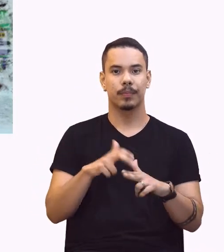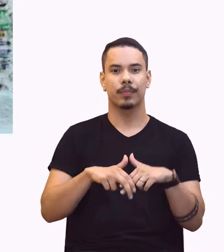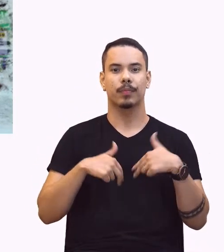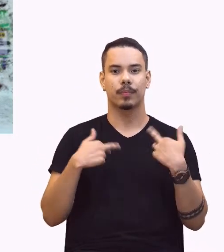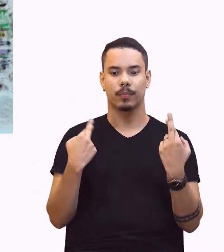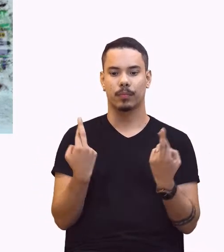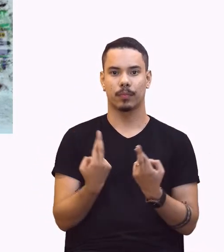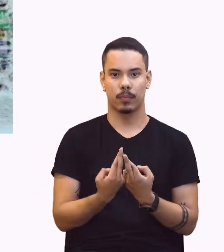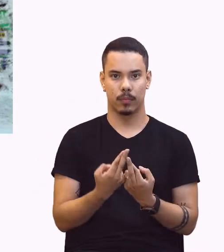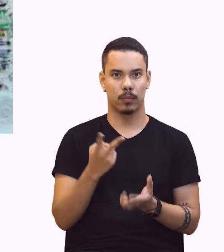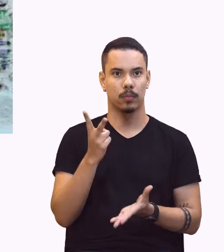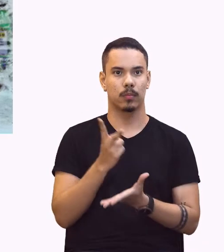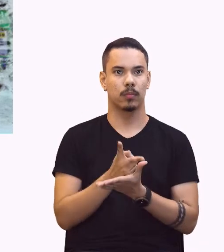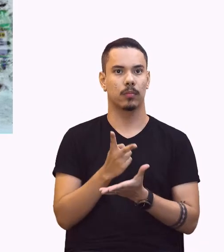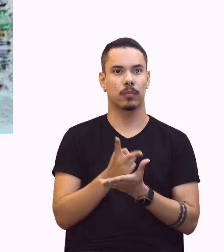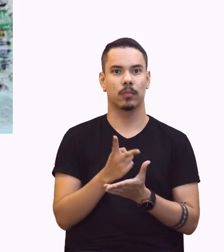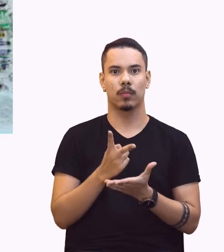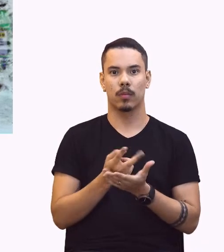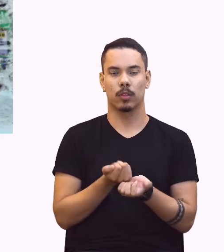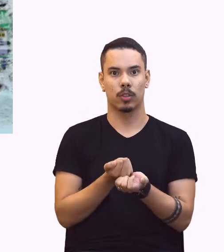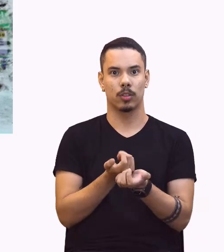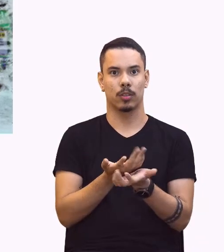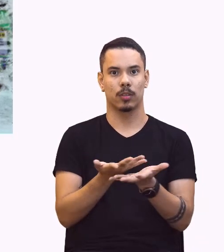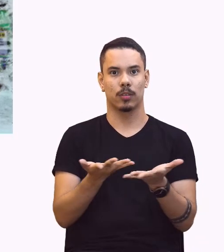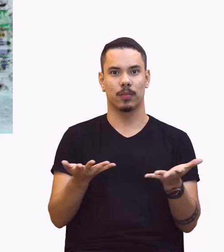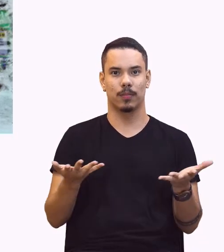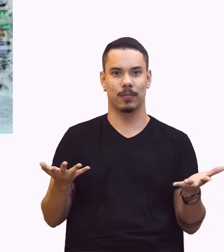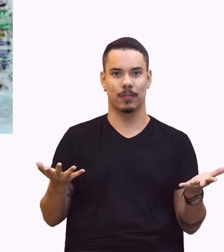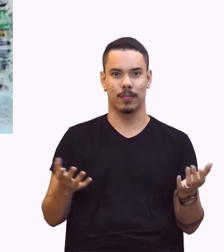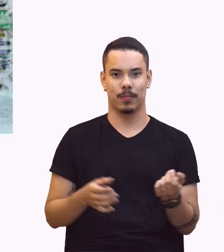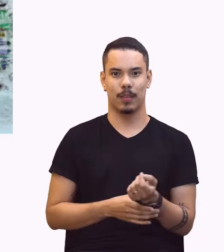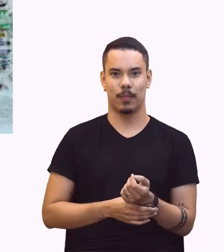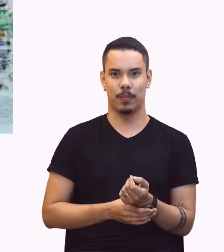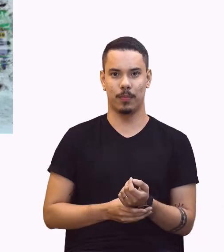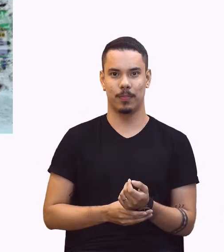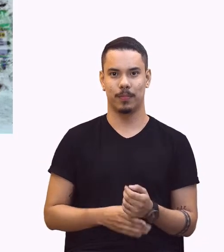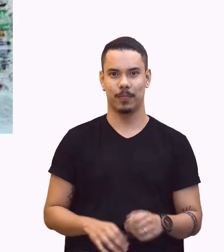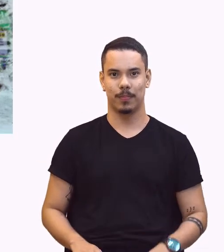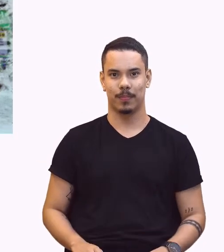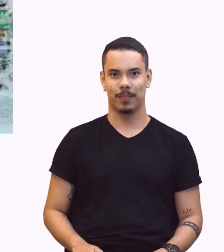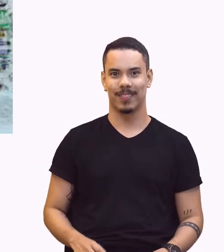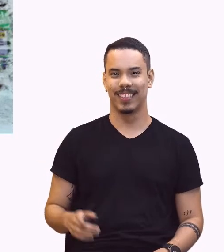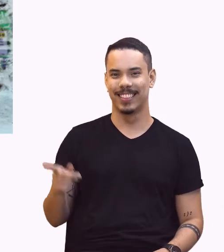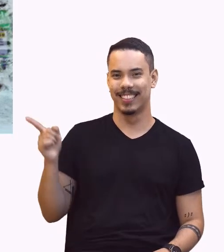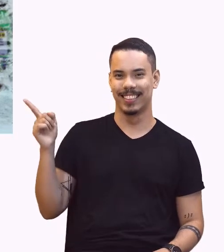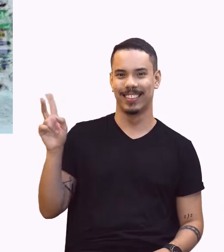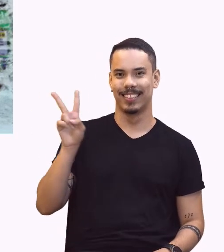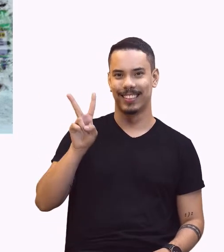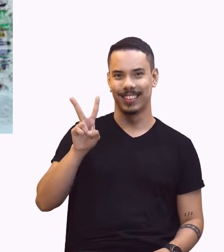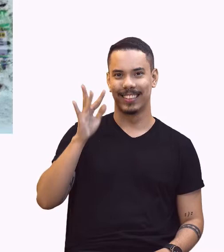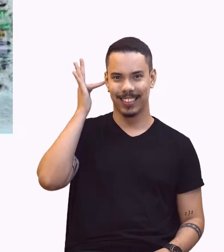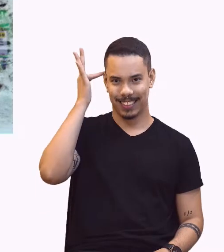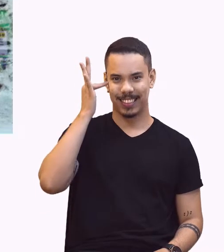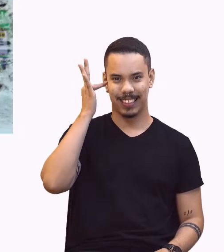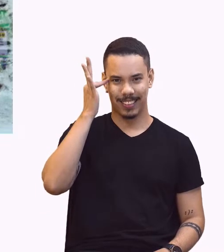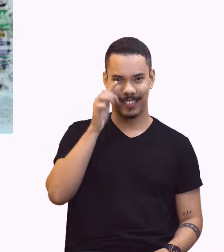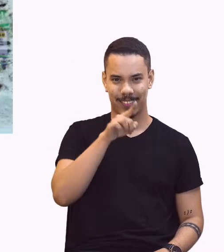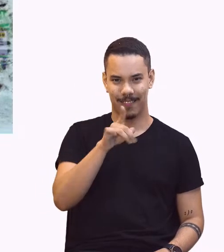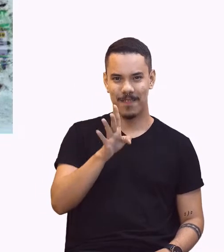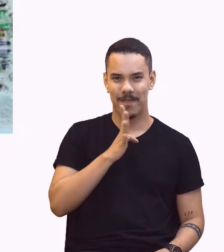reunirem em um jardim. Nossa, esses dois filósofos aqui